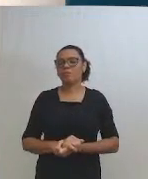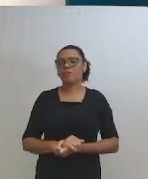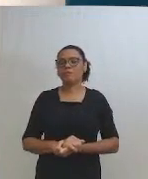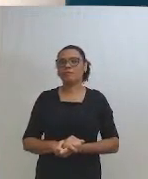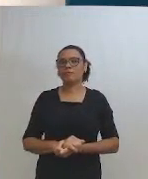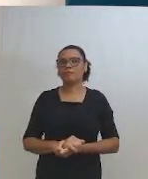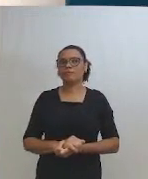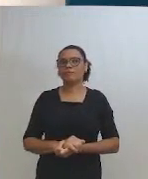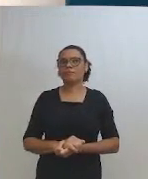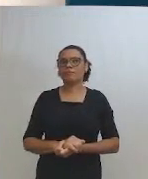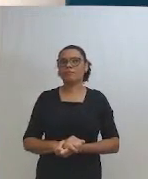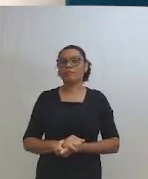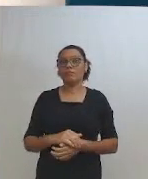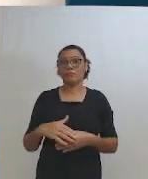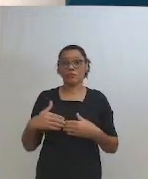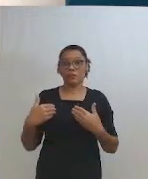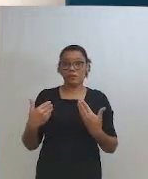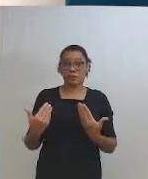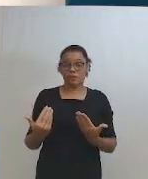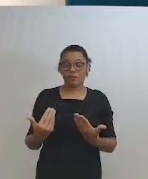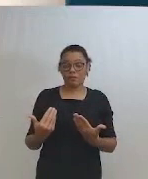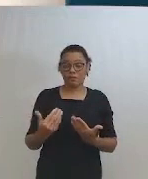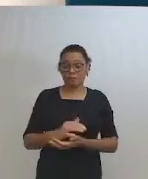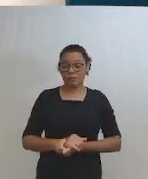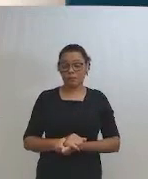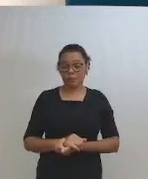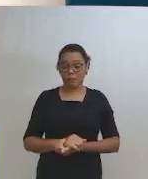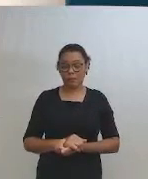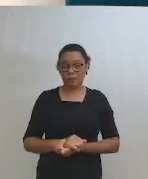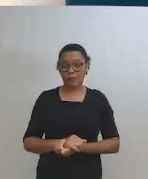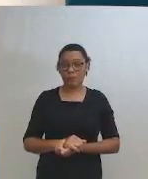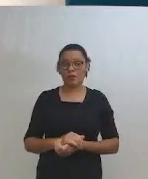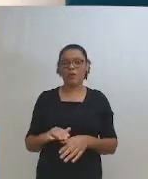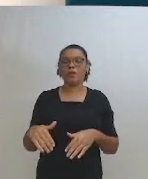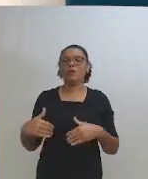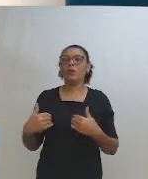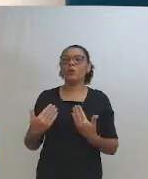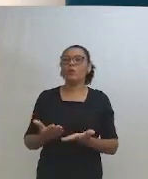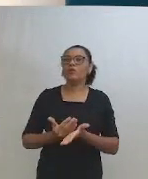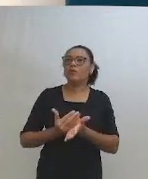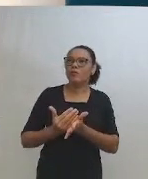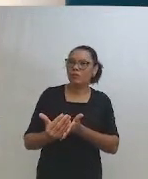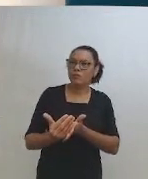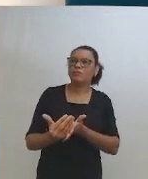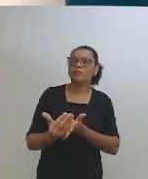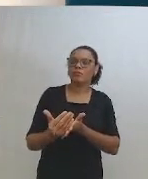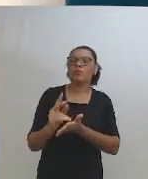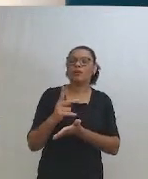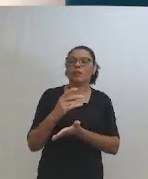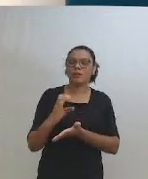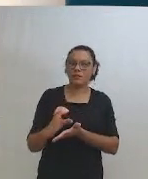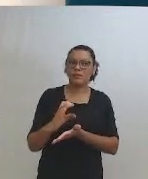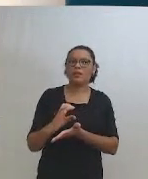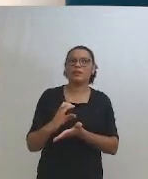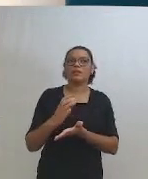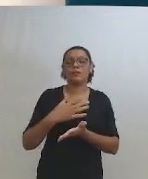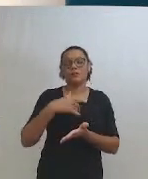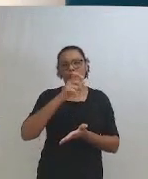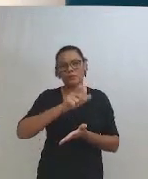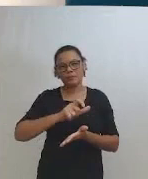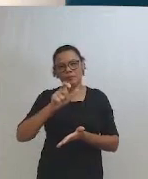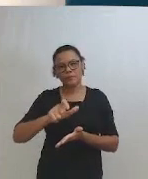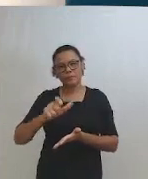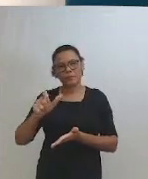Certo? Logo, quando foi impetrado o habeas corpus em favor dos pacientes objeto deste